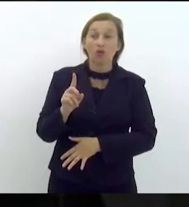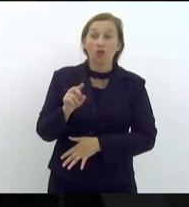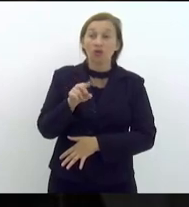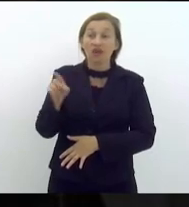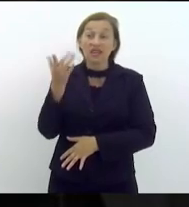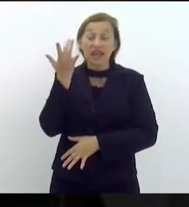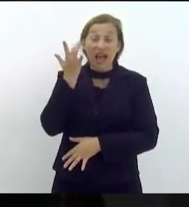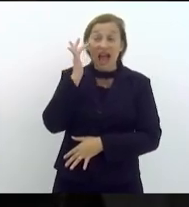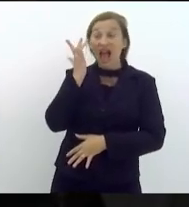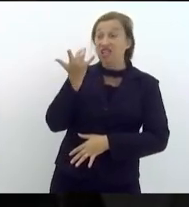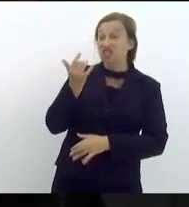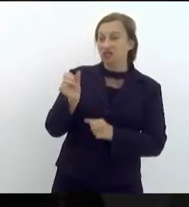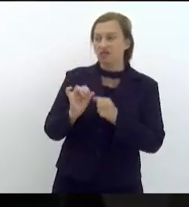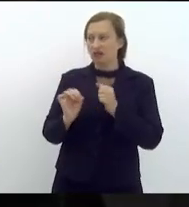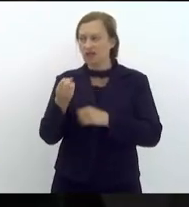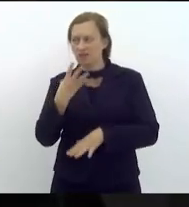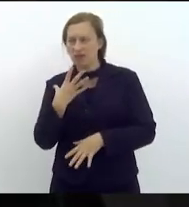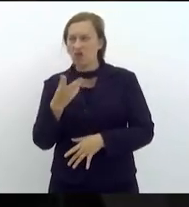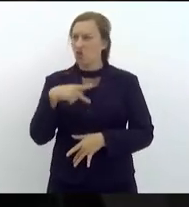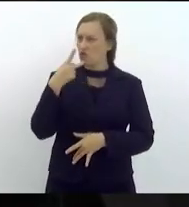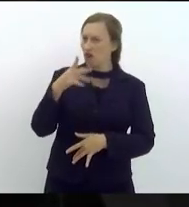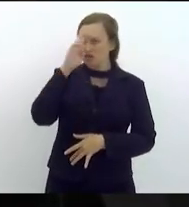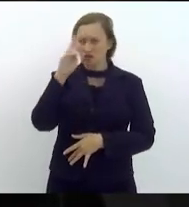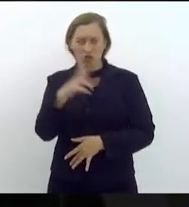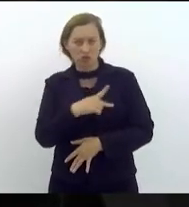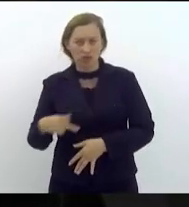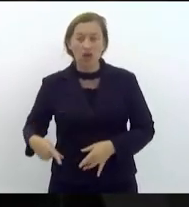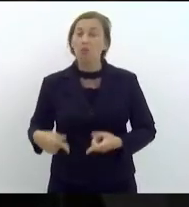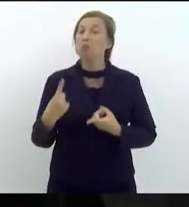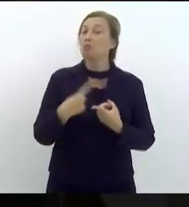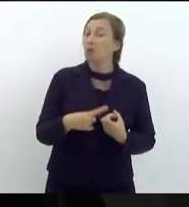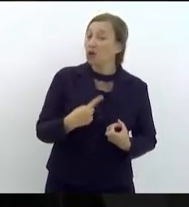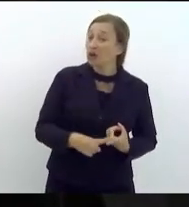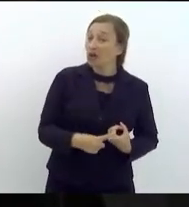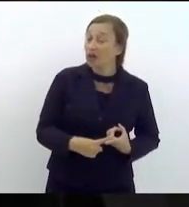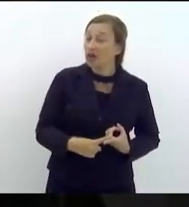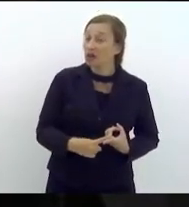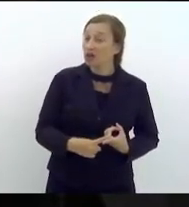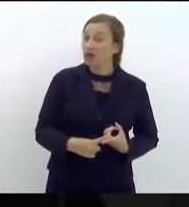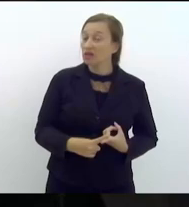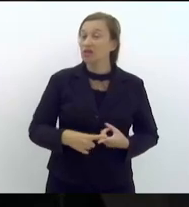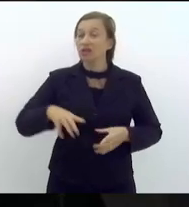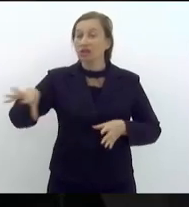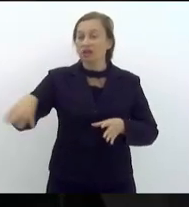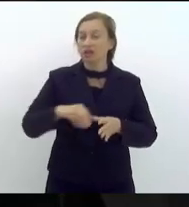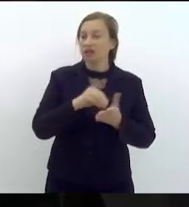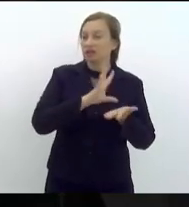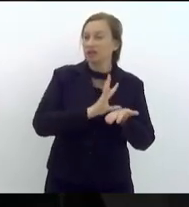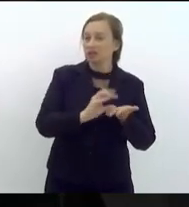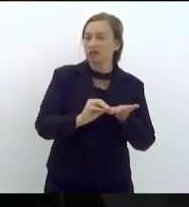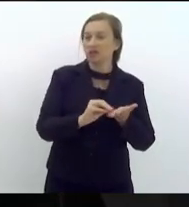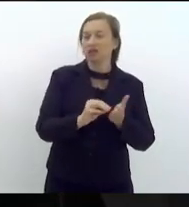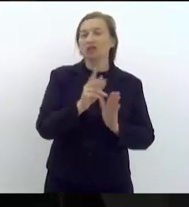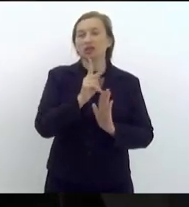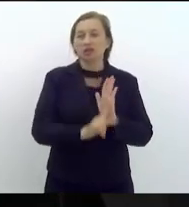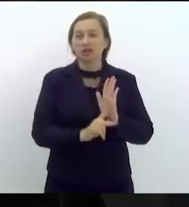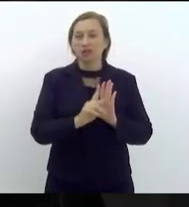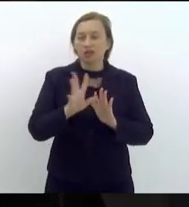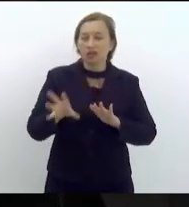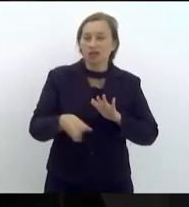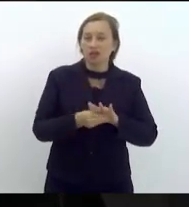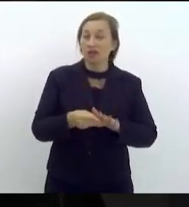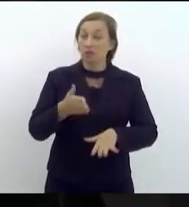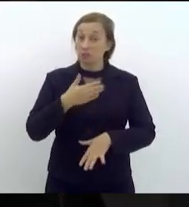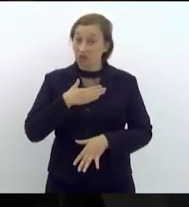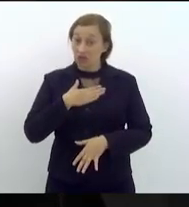que fazem bem falo isso senhora Presidente porque a tramitando na casa um projeto de emenda constitucional de minha